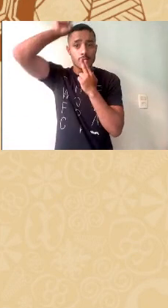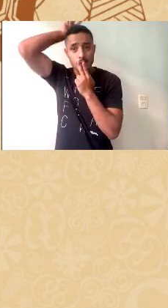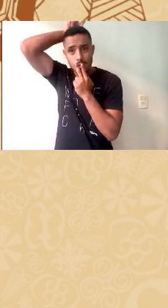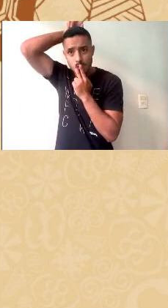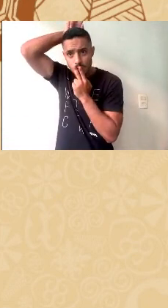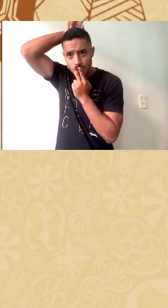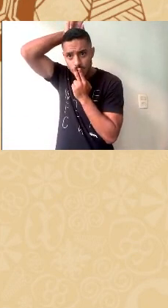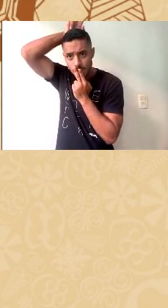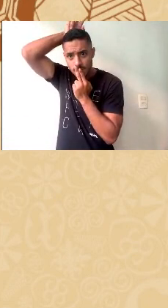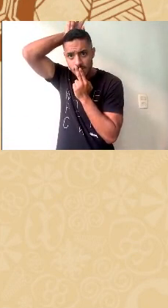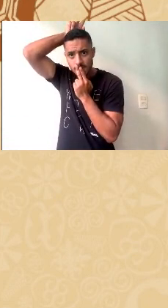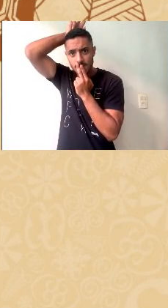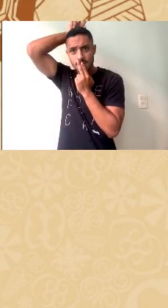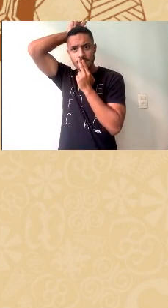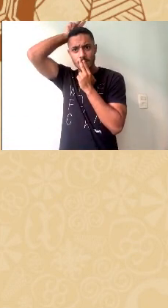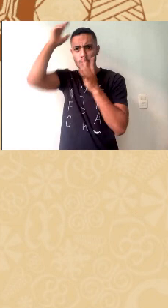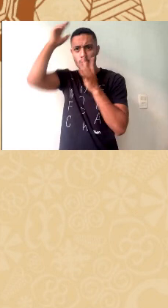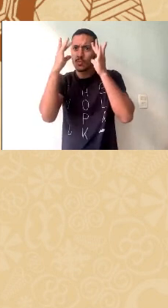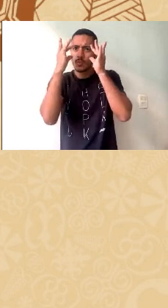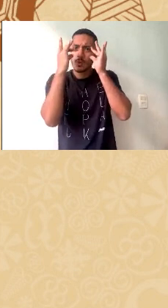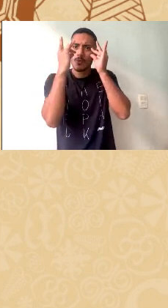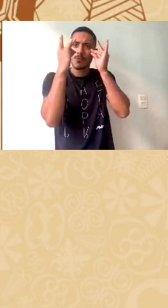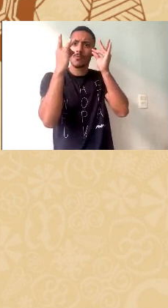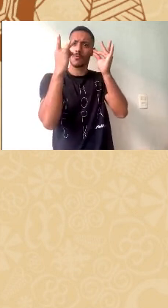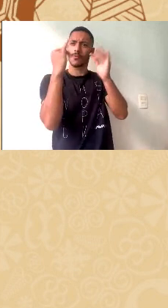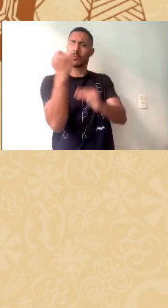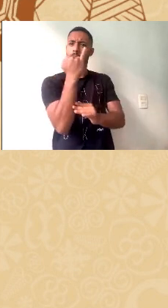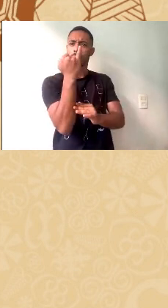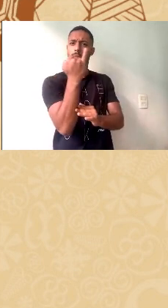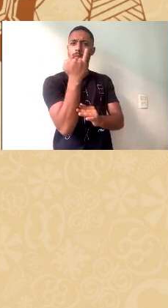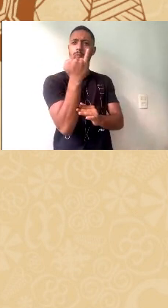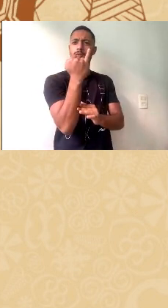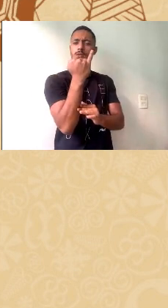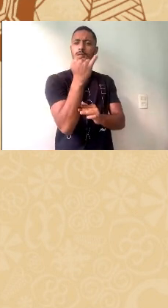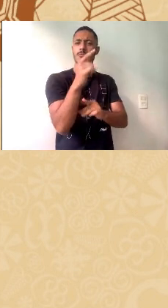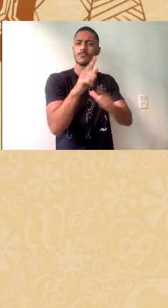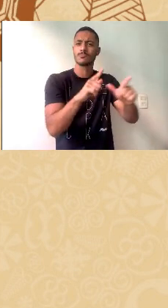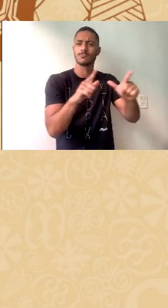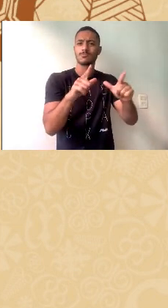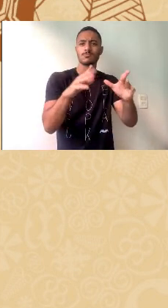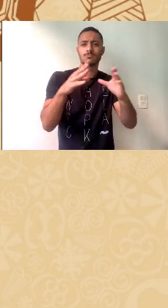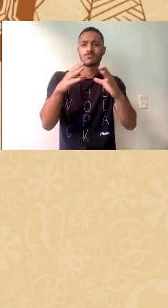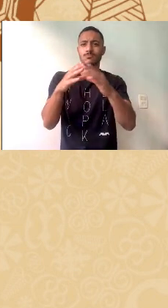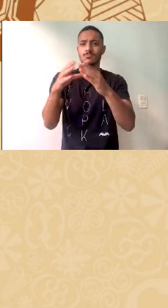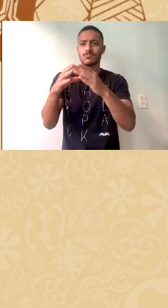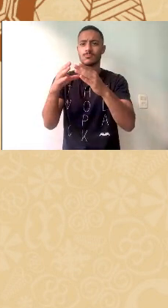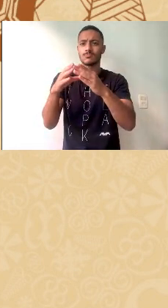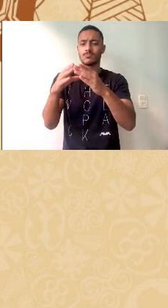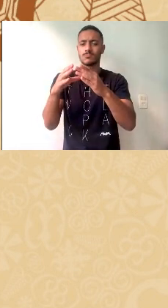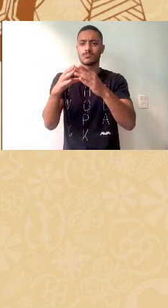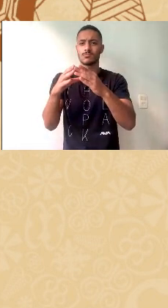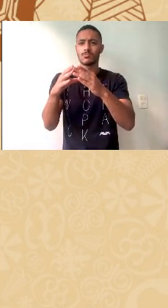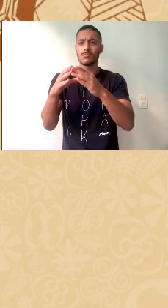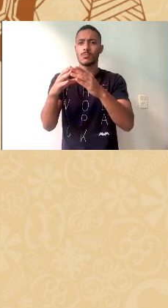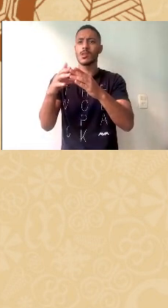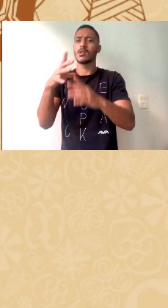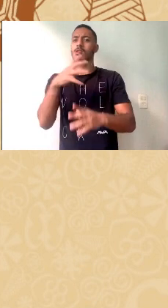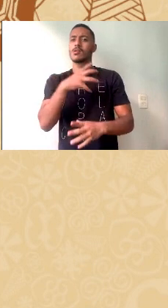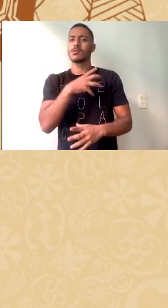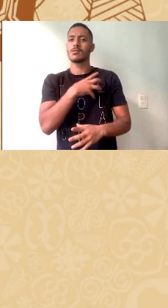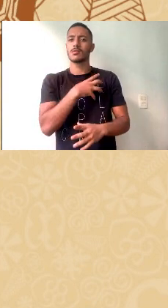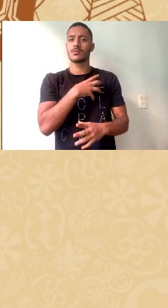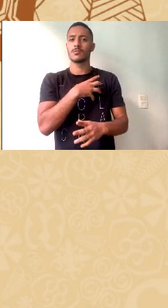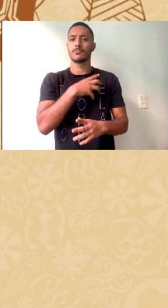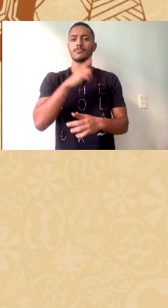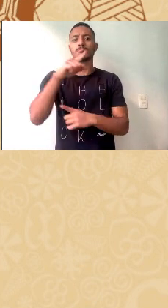Mas o nosso foco principal, né, que eu tenho, né, trabalhado um pouco mais no Conexões de Saberes, vai nesse sentido. O próximo, por